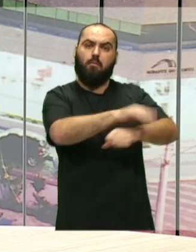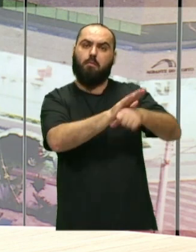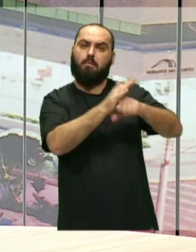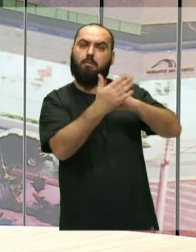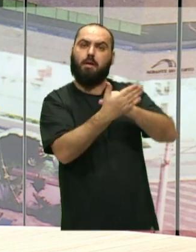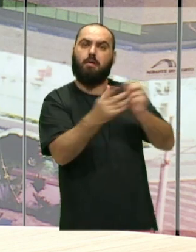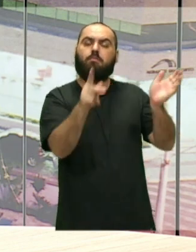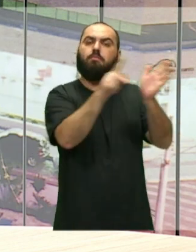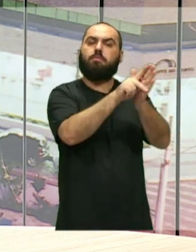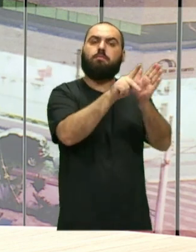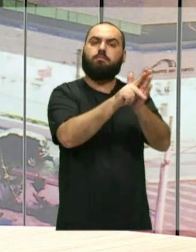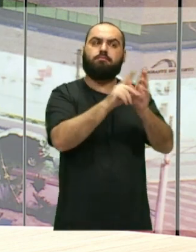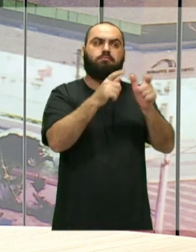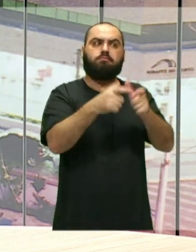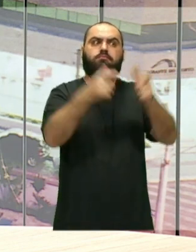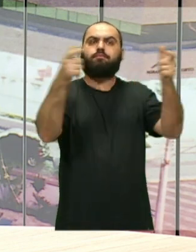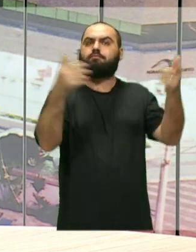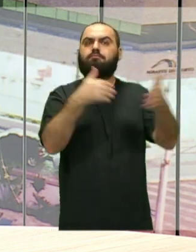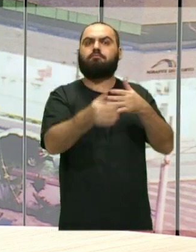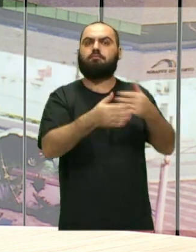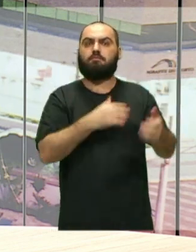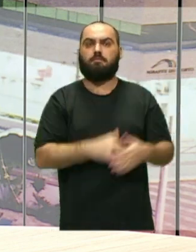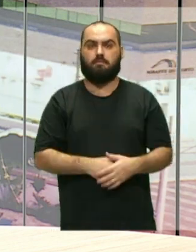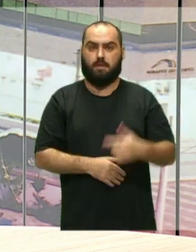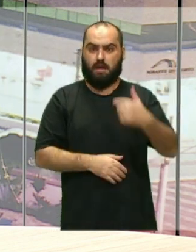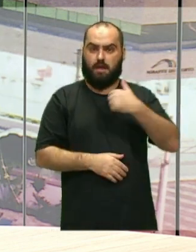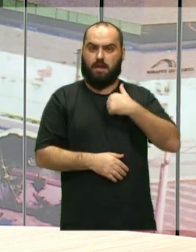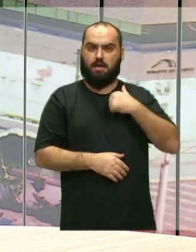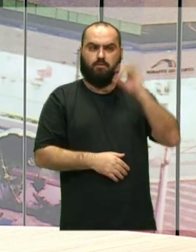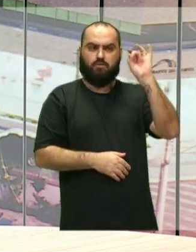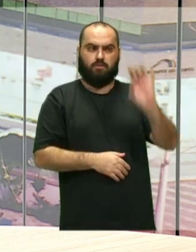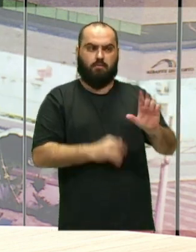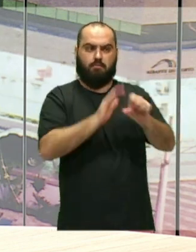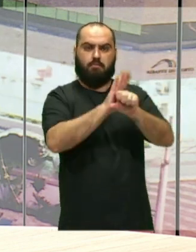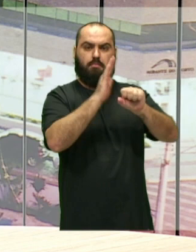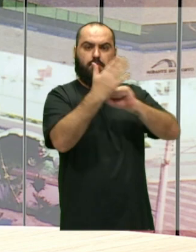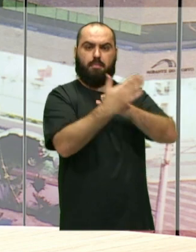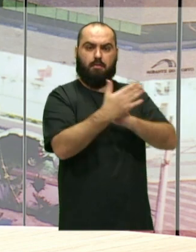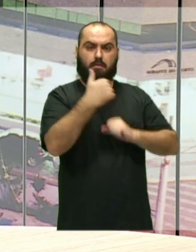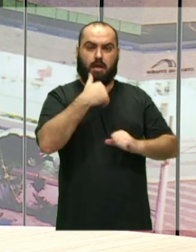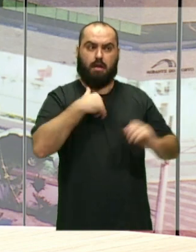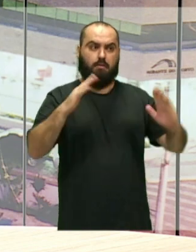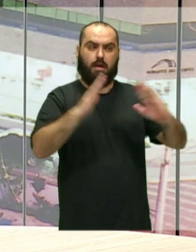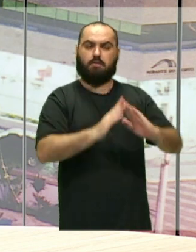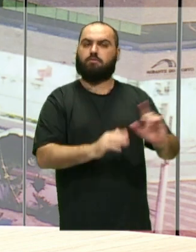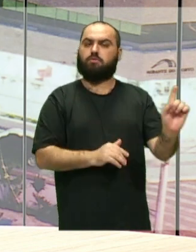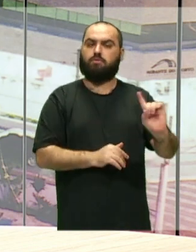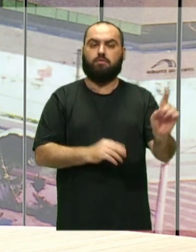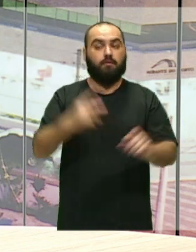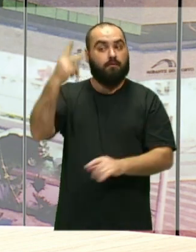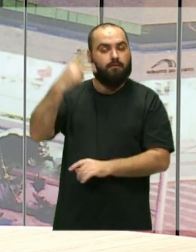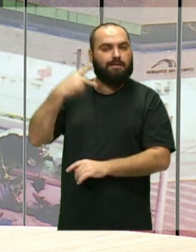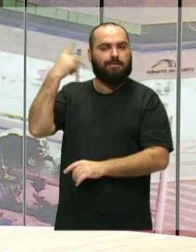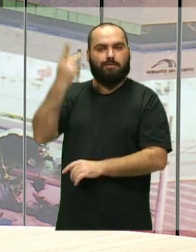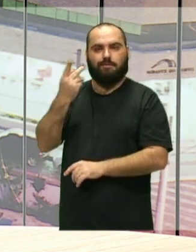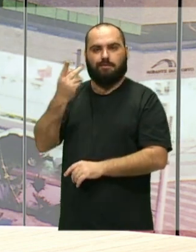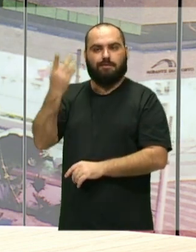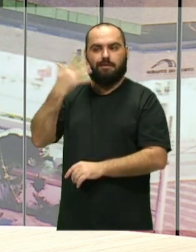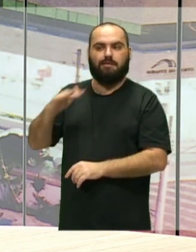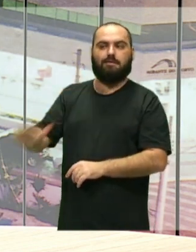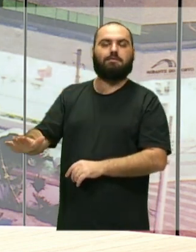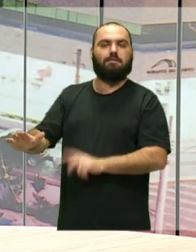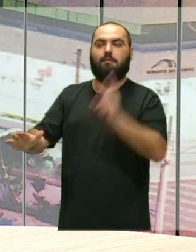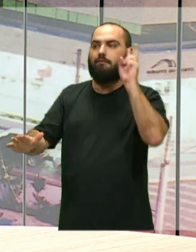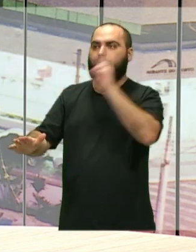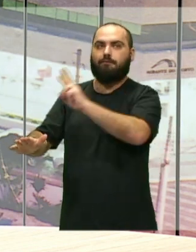ou tá muito aberto assim como eu não legislo somente para o bairro onde eu moro o vereador Mirim também vai poder ver